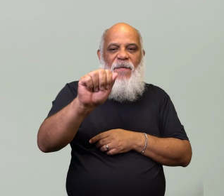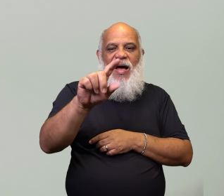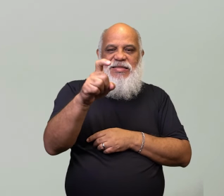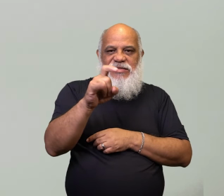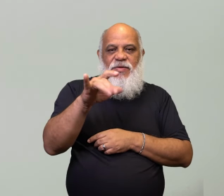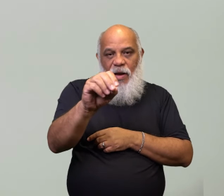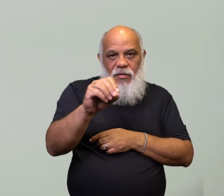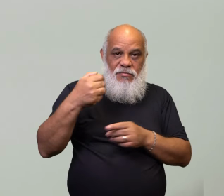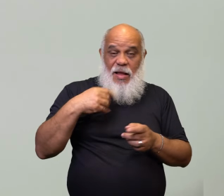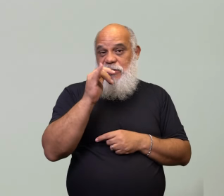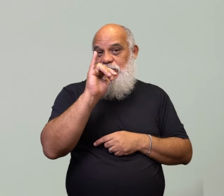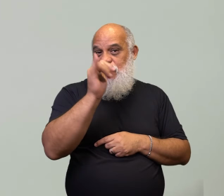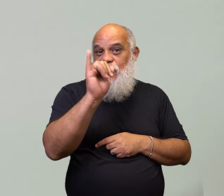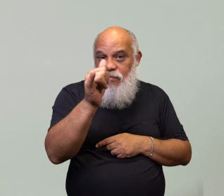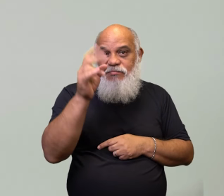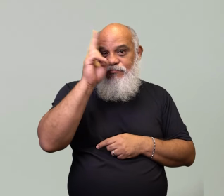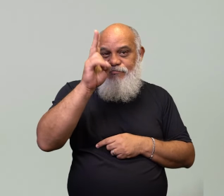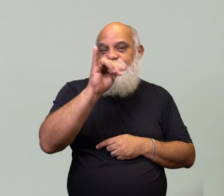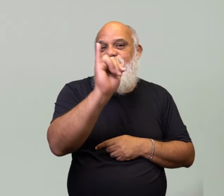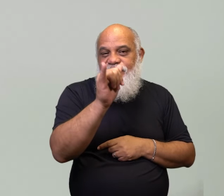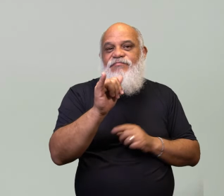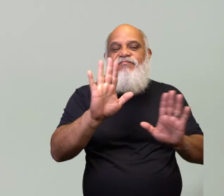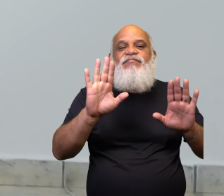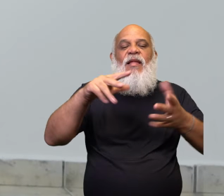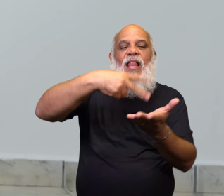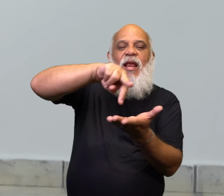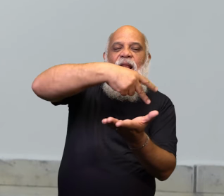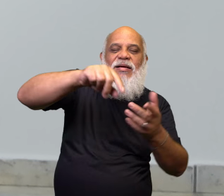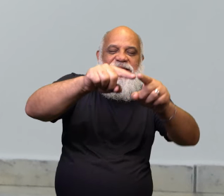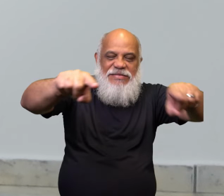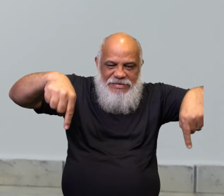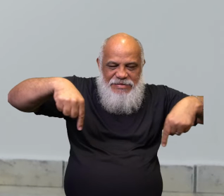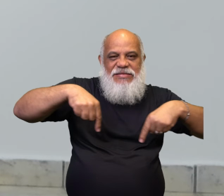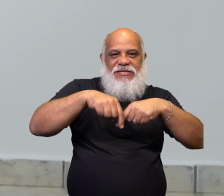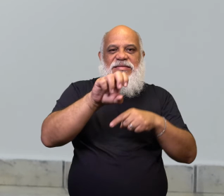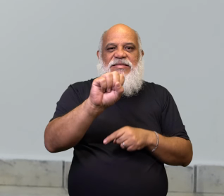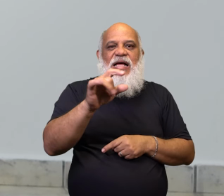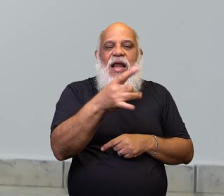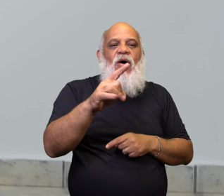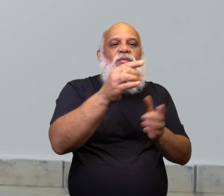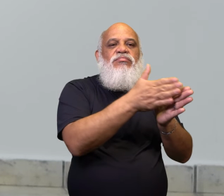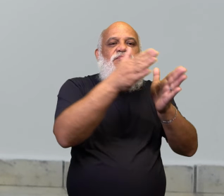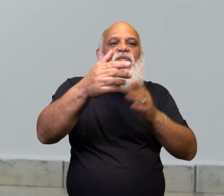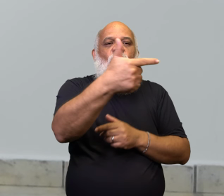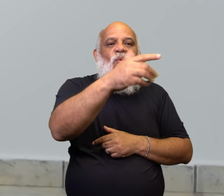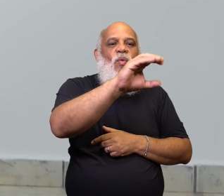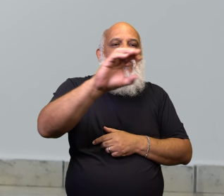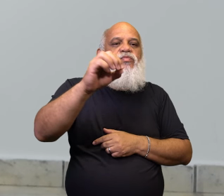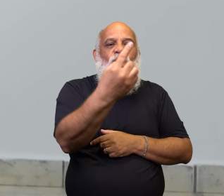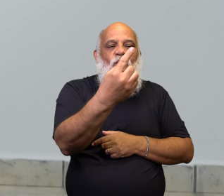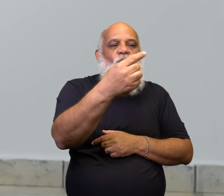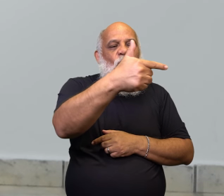aqui para contar. Mas olha só, a dança de salão. Eu e em 2002, eu tive